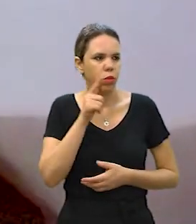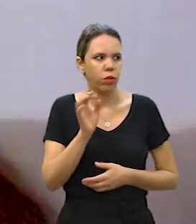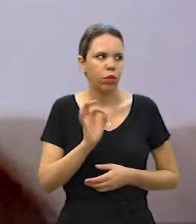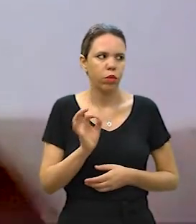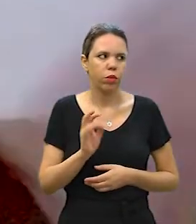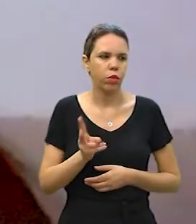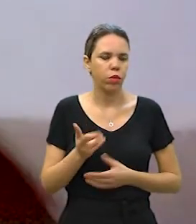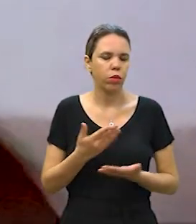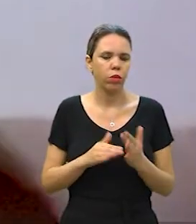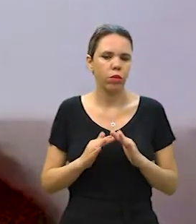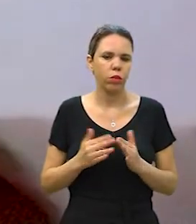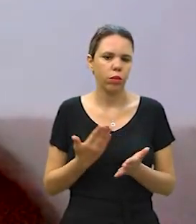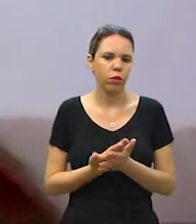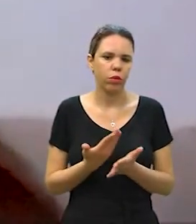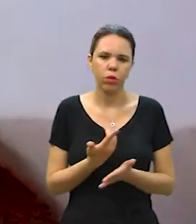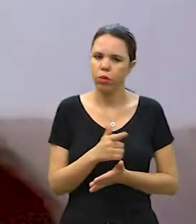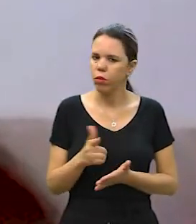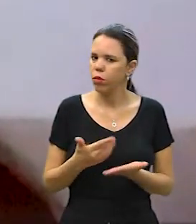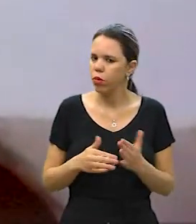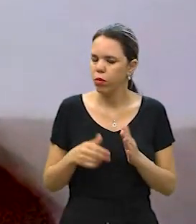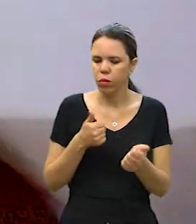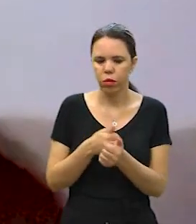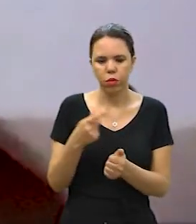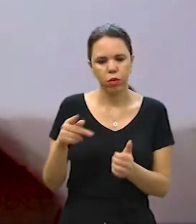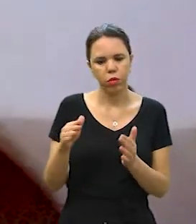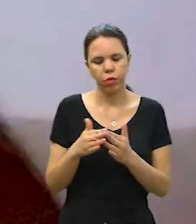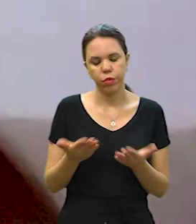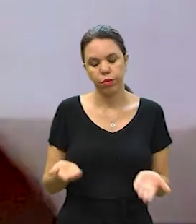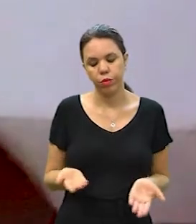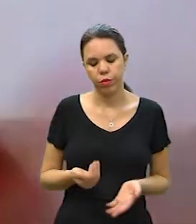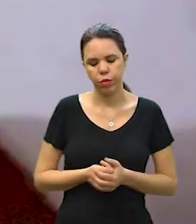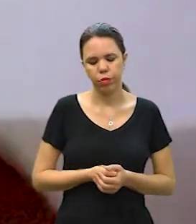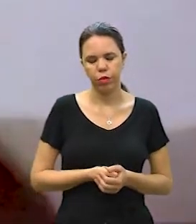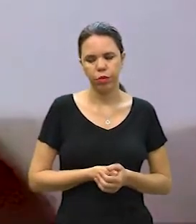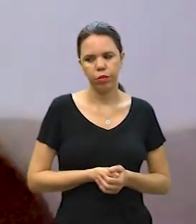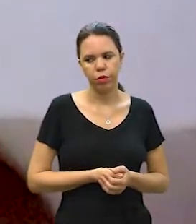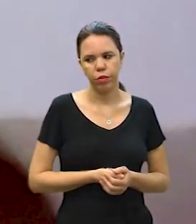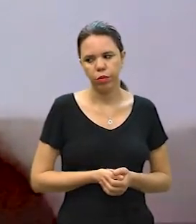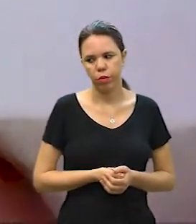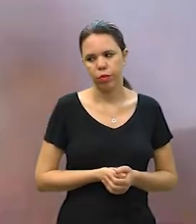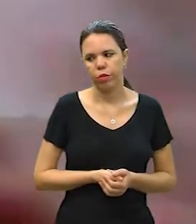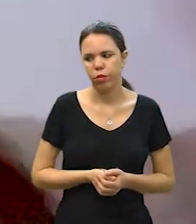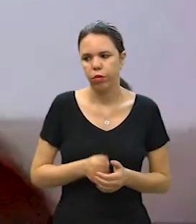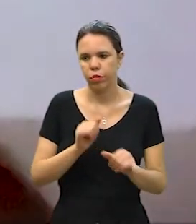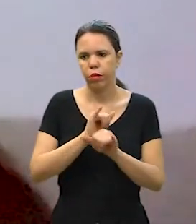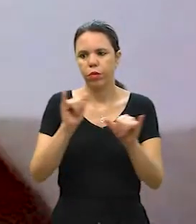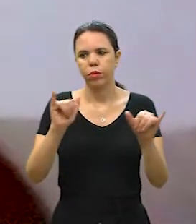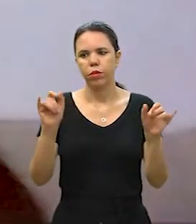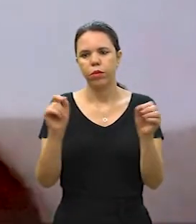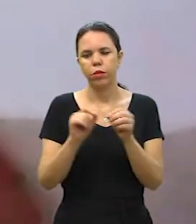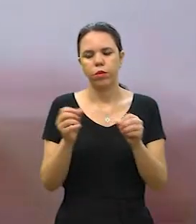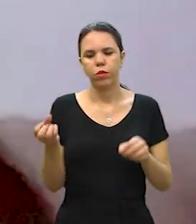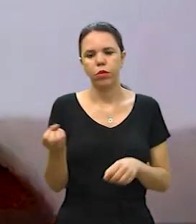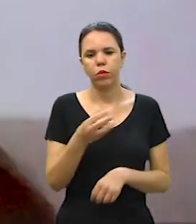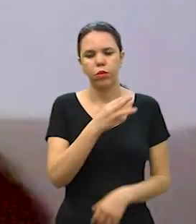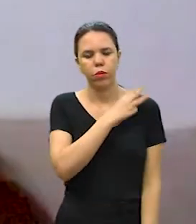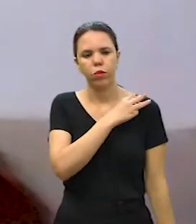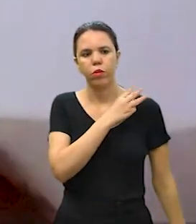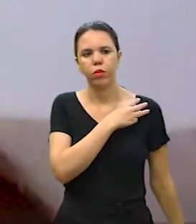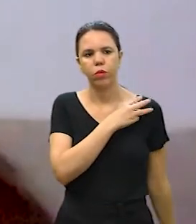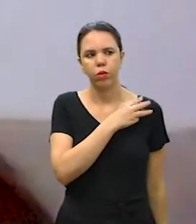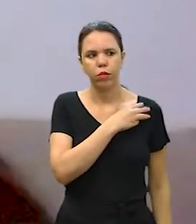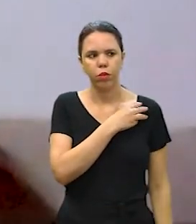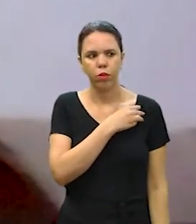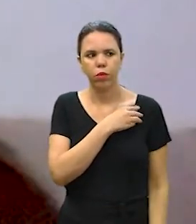nessa escola e não vai ter uma escola próxima da sua casa. E toda essa propaganda que é feita do novo ensino médio, da escola de